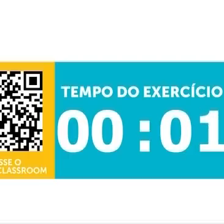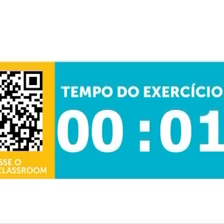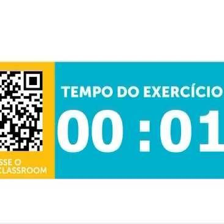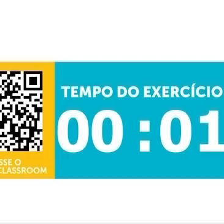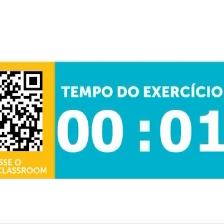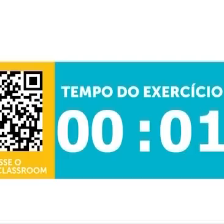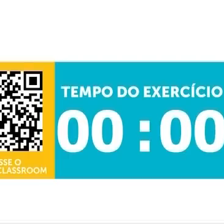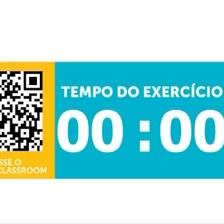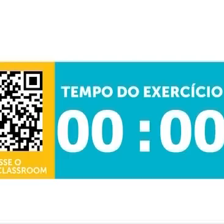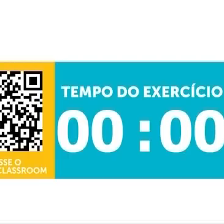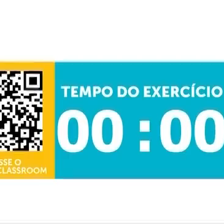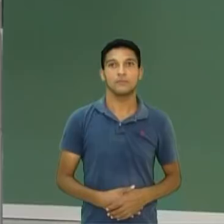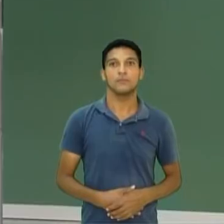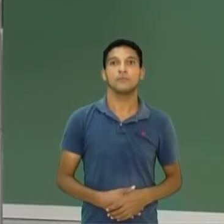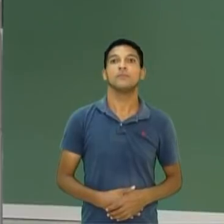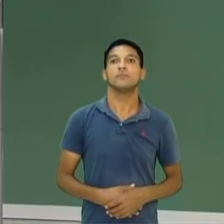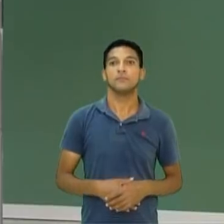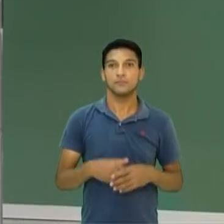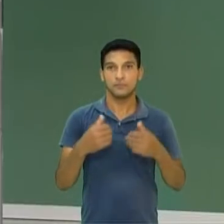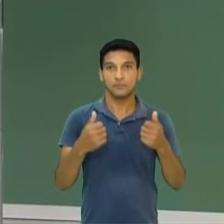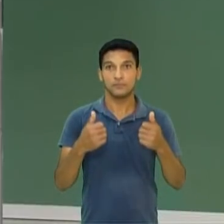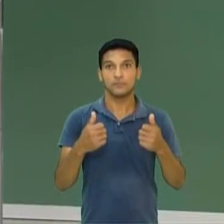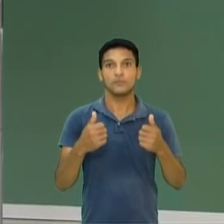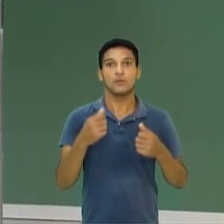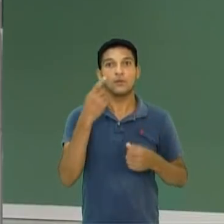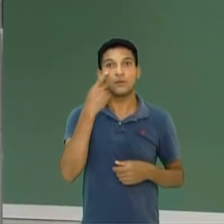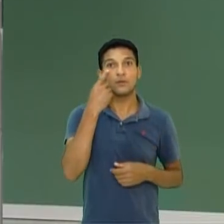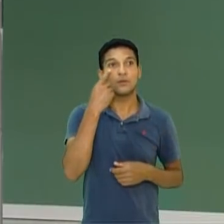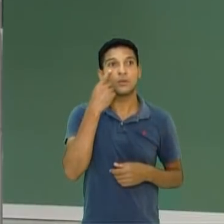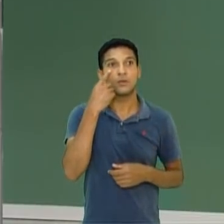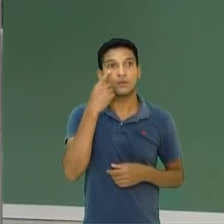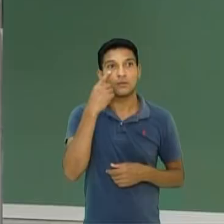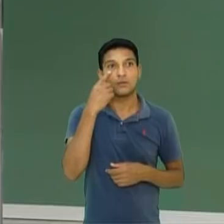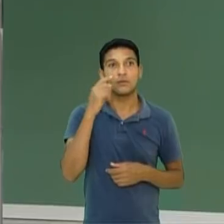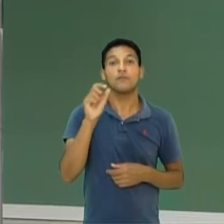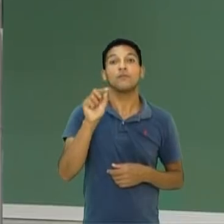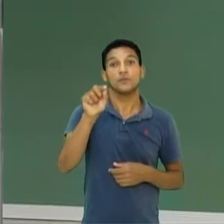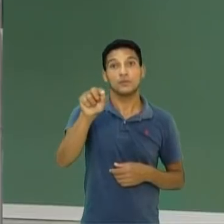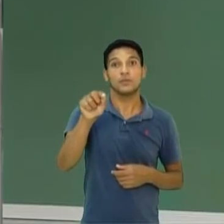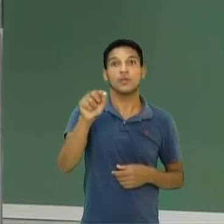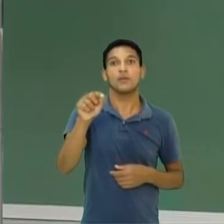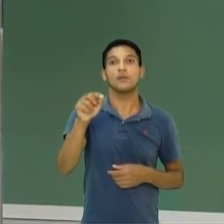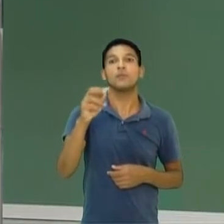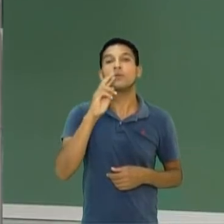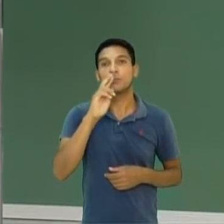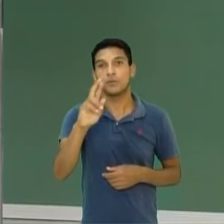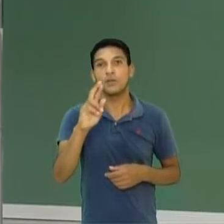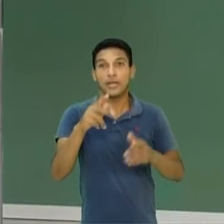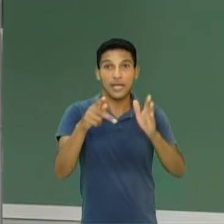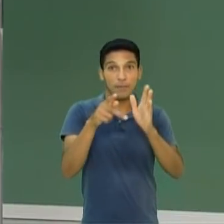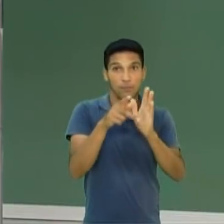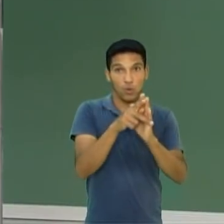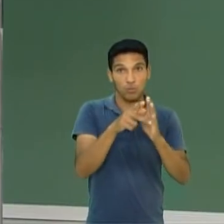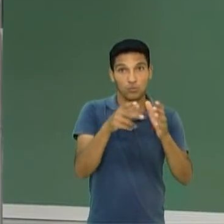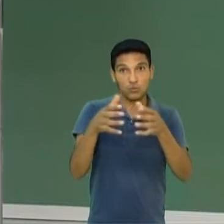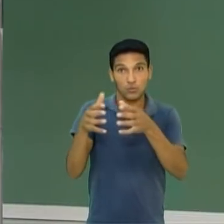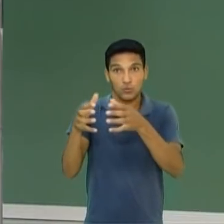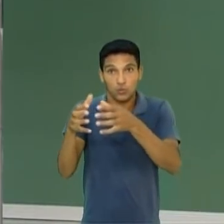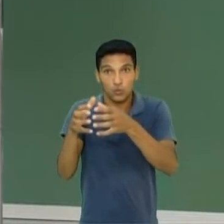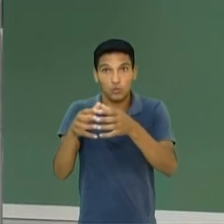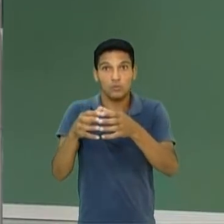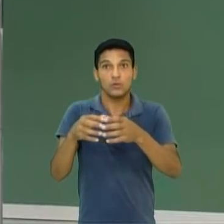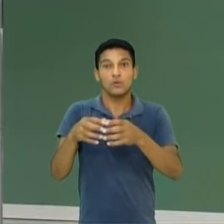positivos e os números negativos formam um conjunto dos números inteiros, ok? Então, vamos lá, ó. Conjunto dos números inteiros, como é